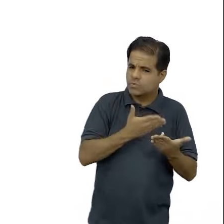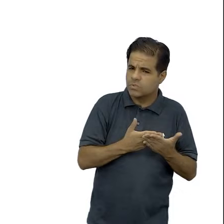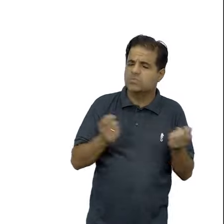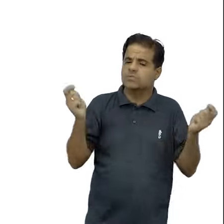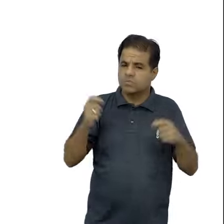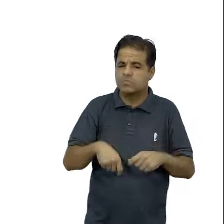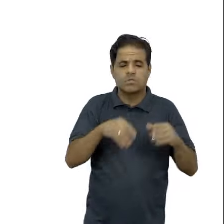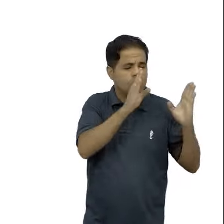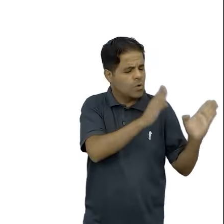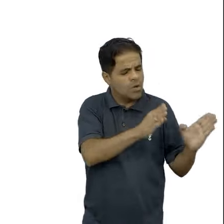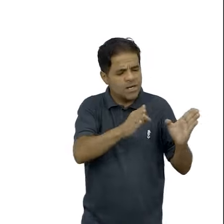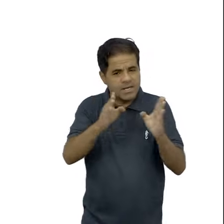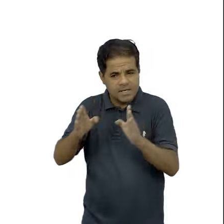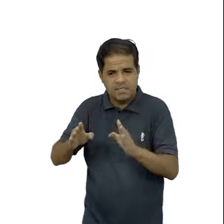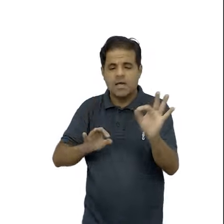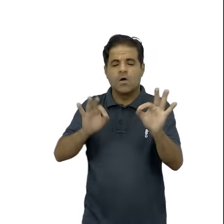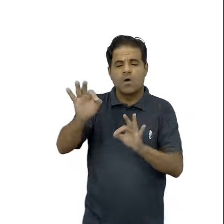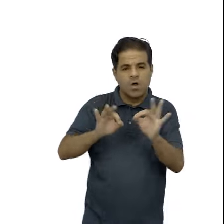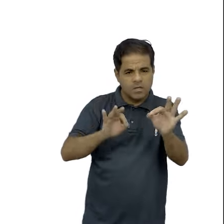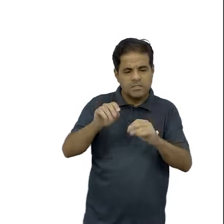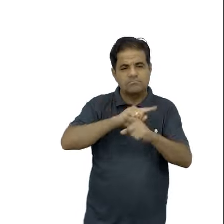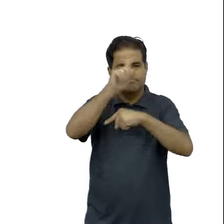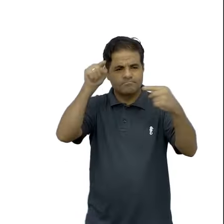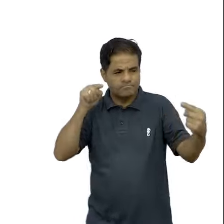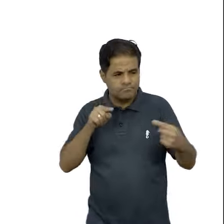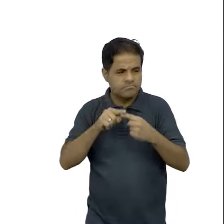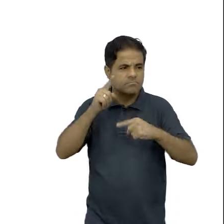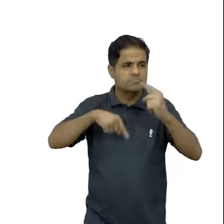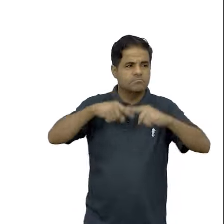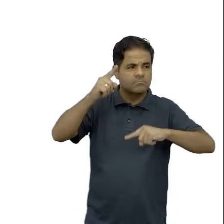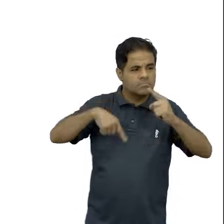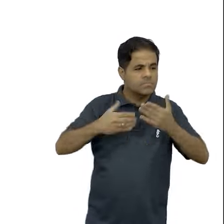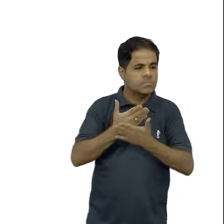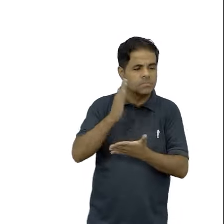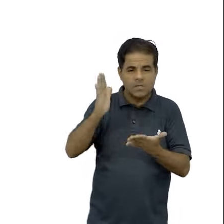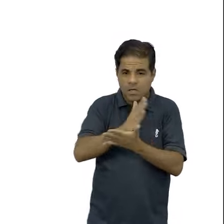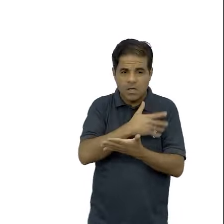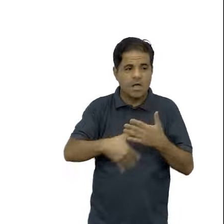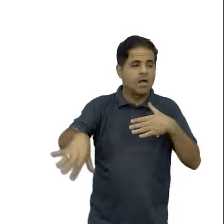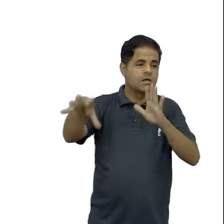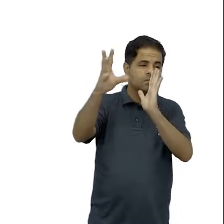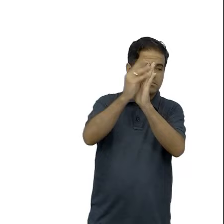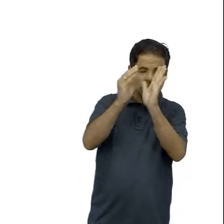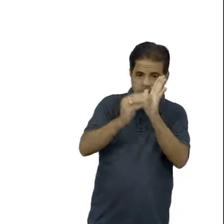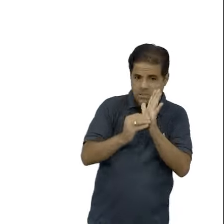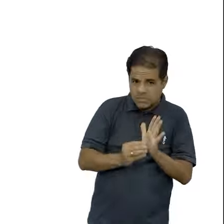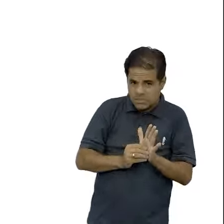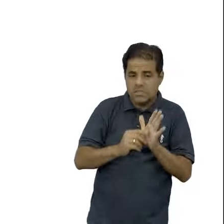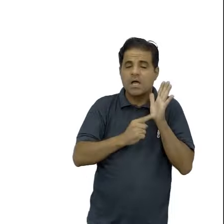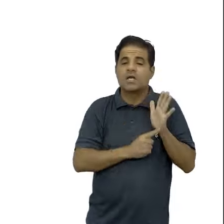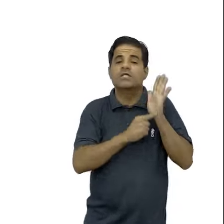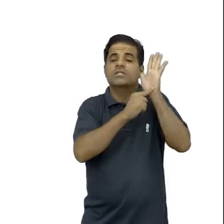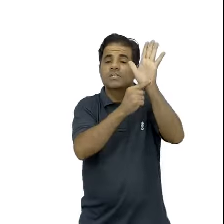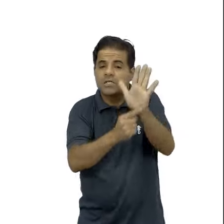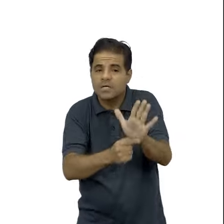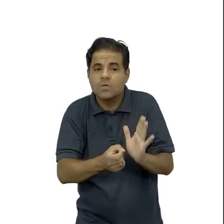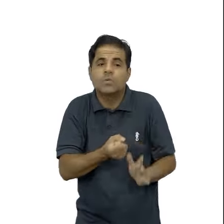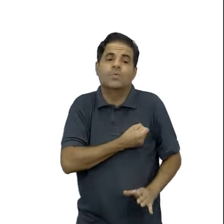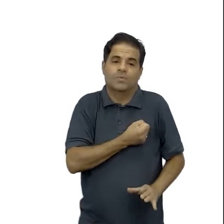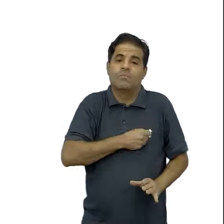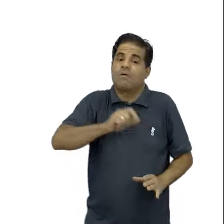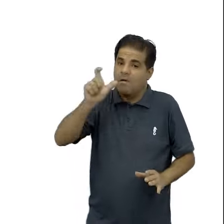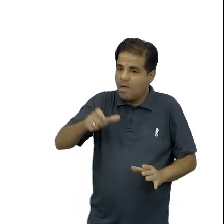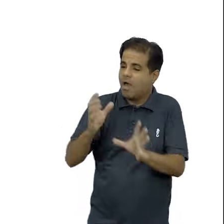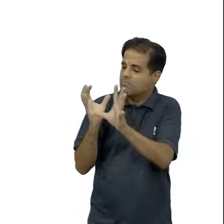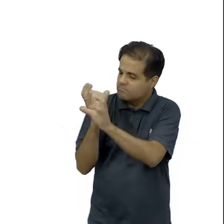estudantes organizem e ordenem objetos por meio de alguns atributos, mas indicando o número que